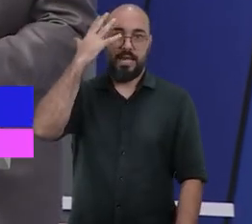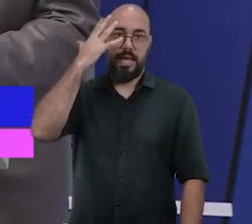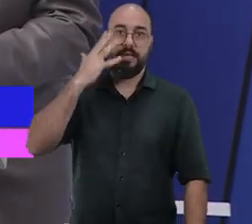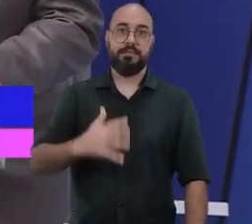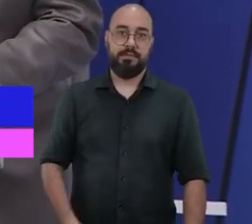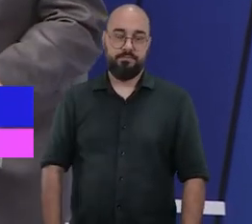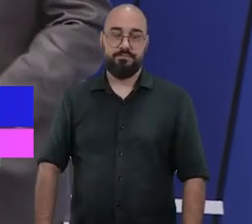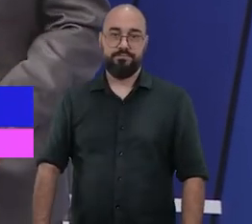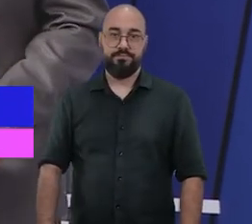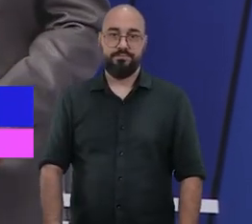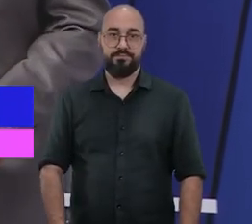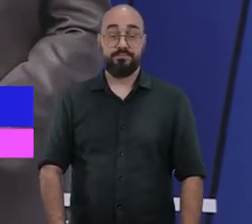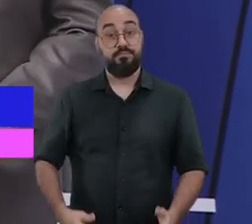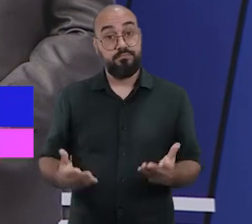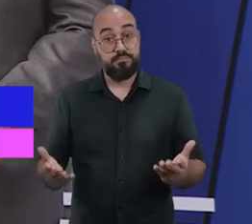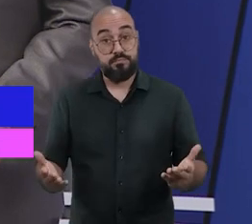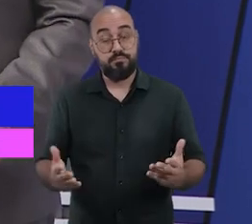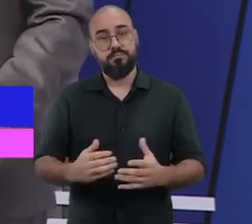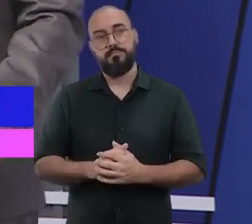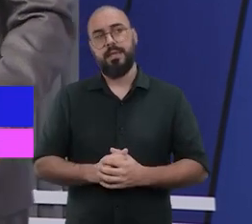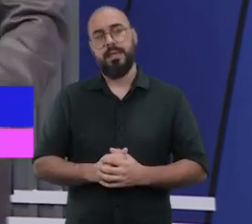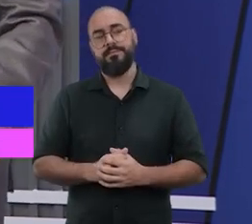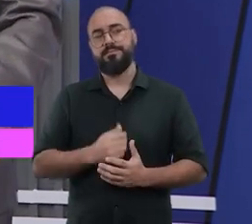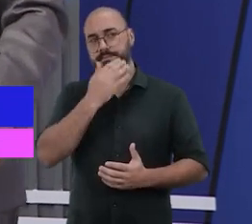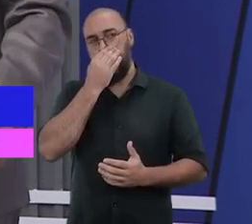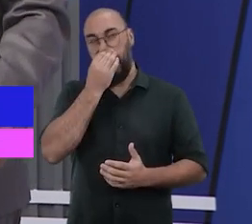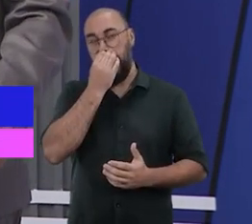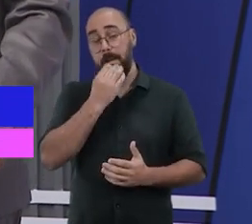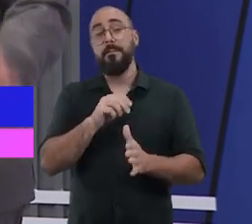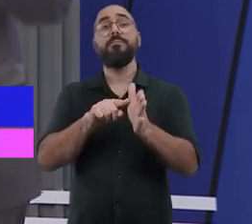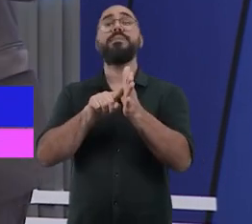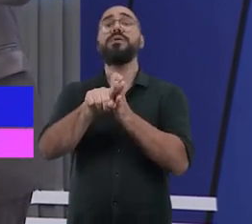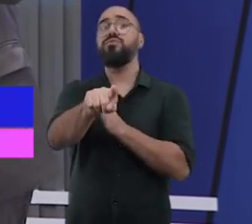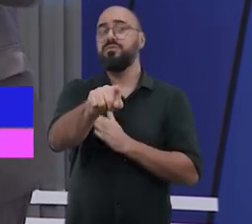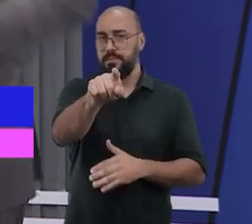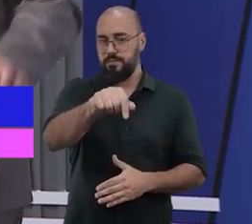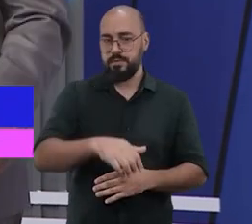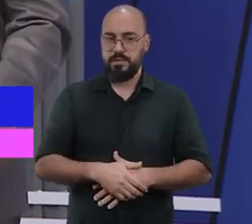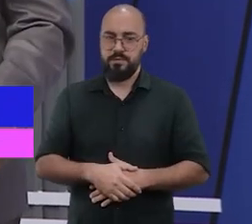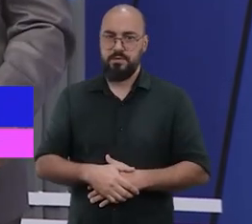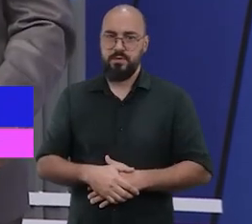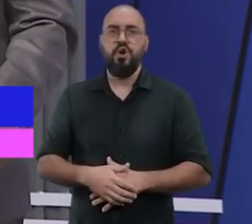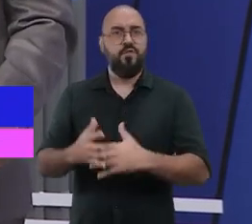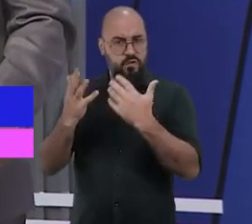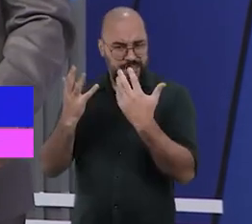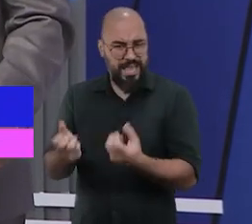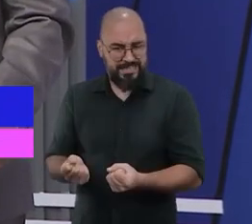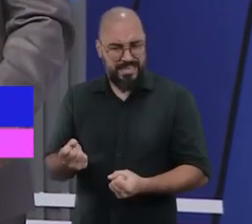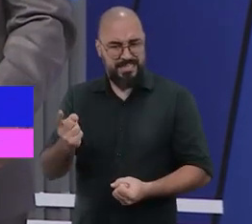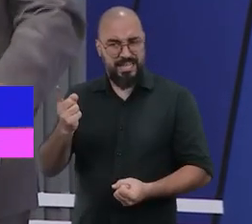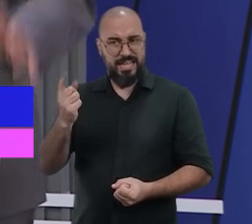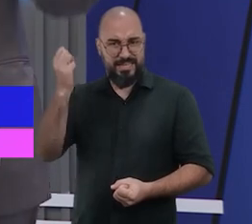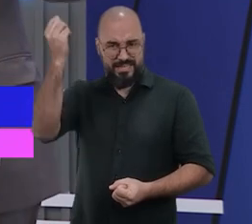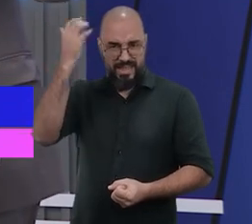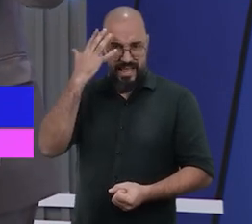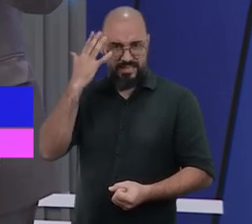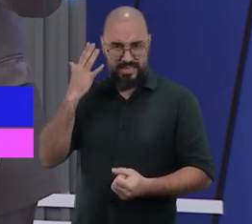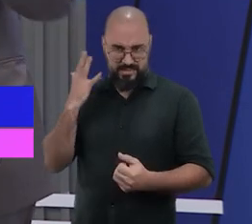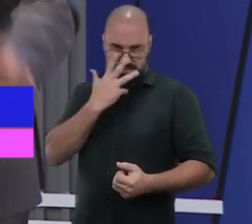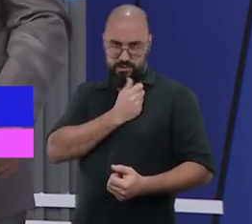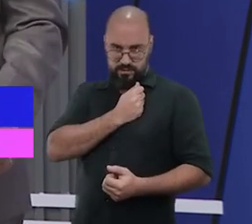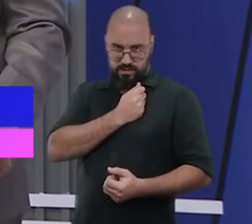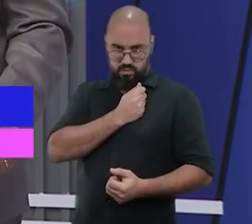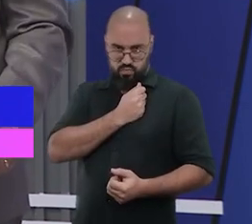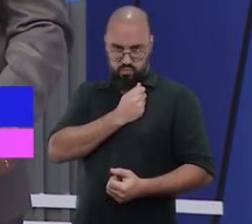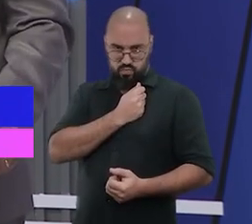Então, minha pergunta a você agora é: você aceita essa salvação pela graça? É o seu